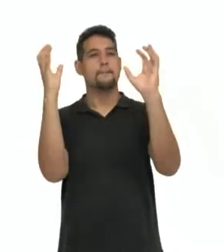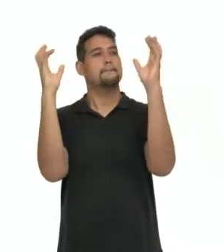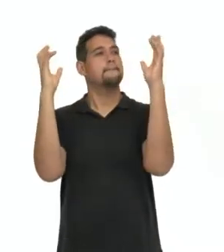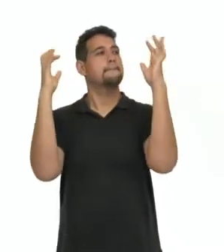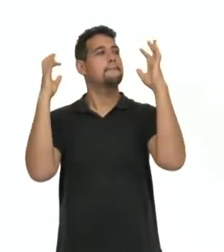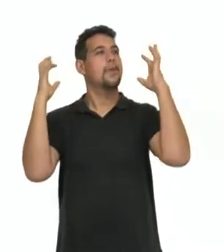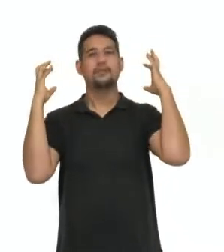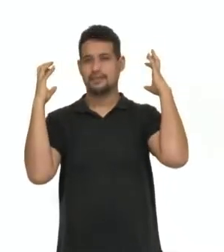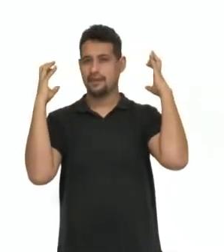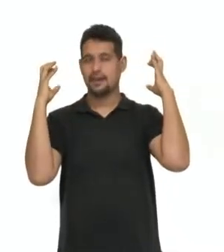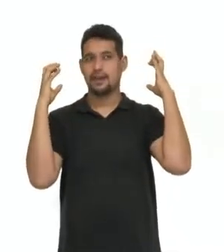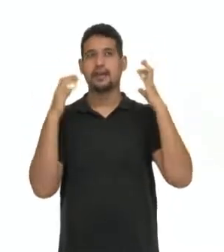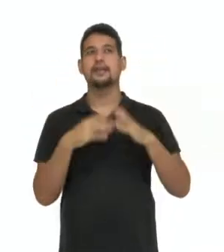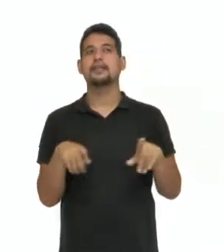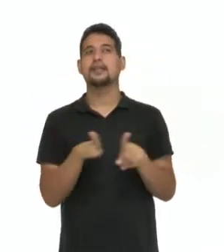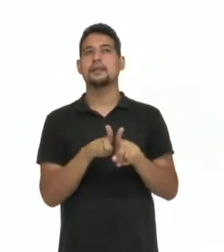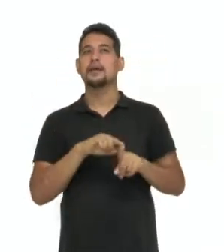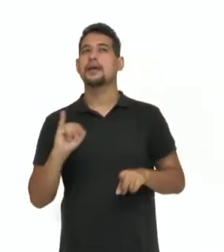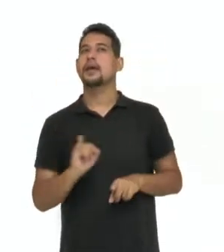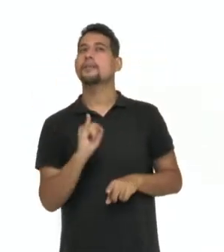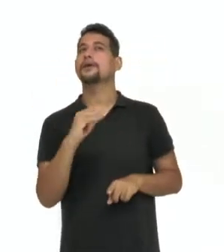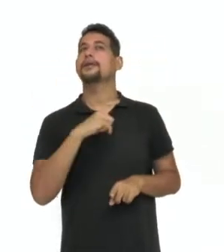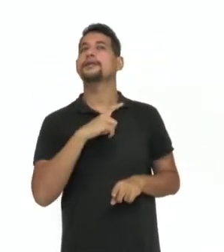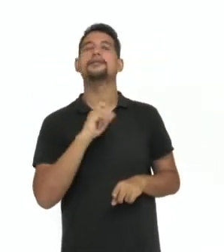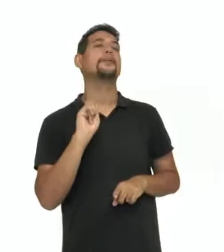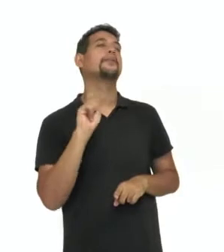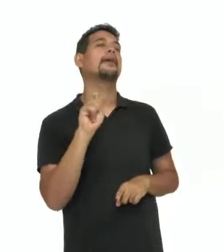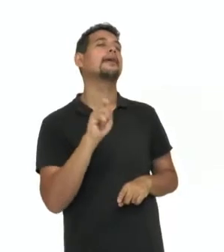parece que no haría falta